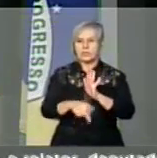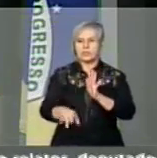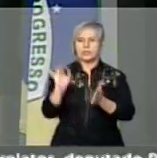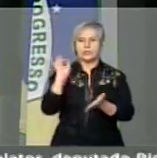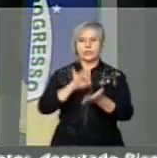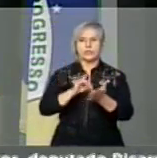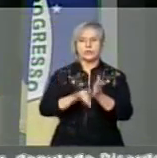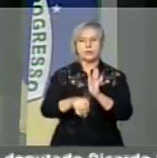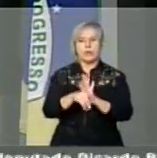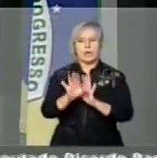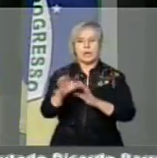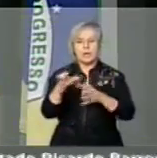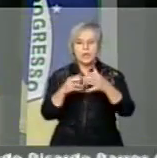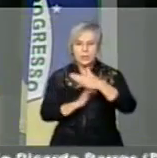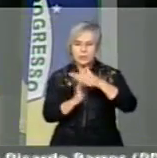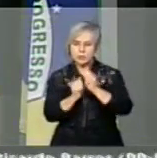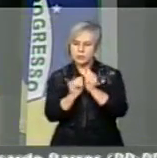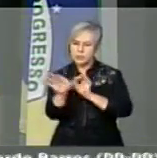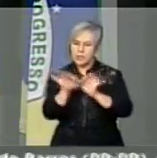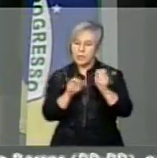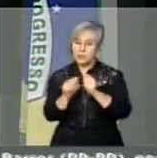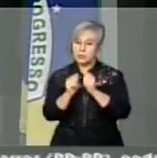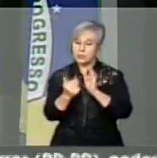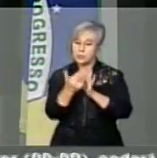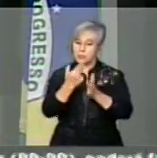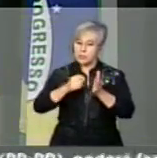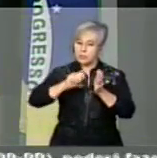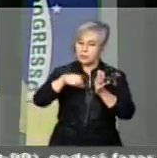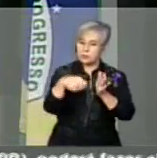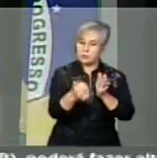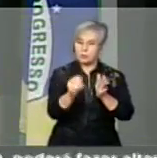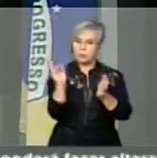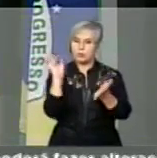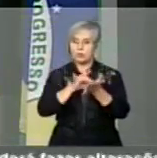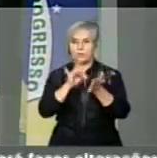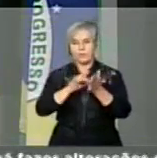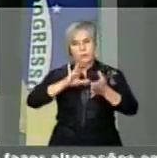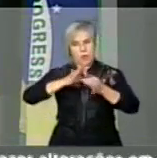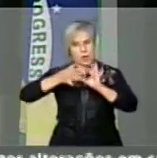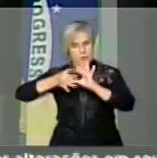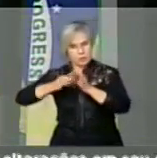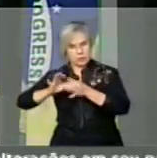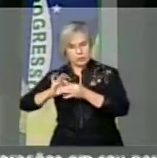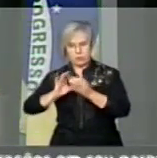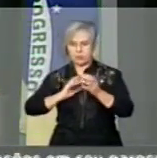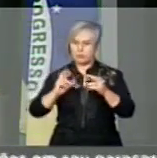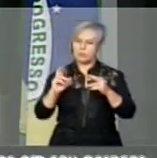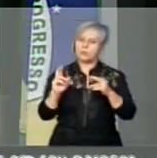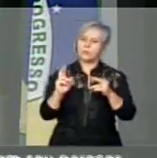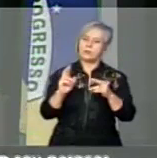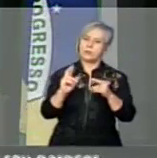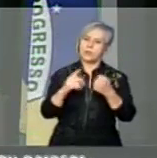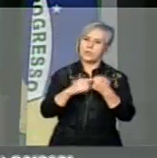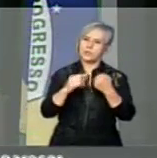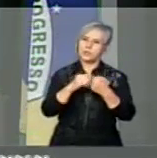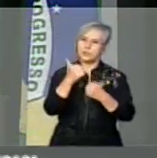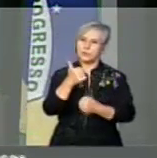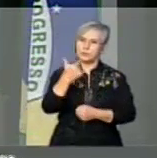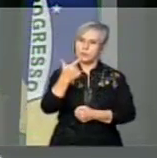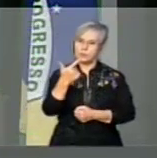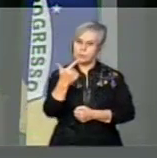entidades organizadoras relativas aos símbolos oficiais dos Jogos, nos termos do artigo 125 da